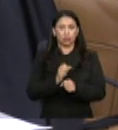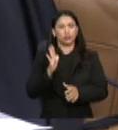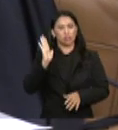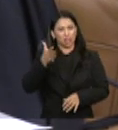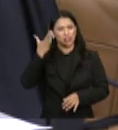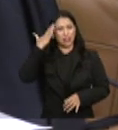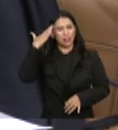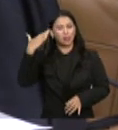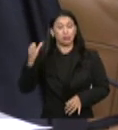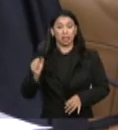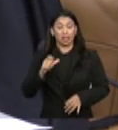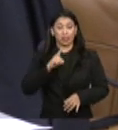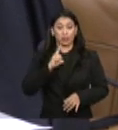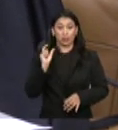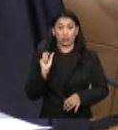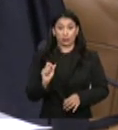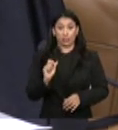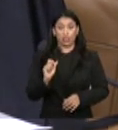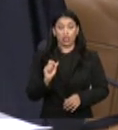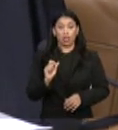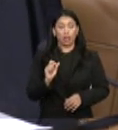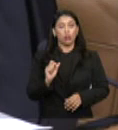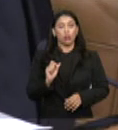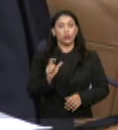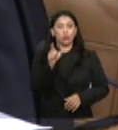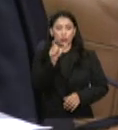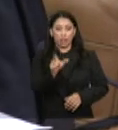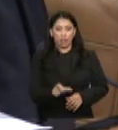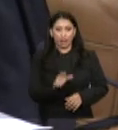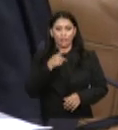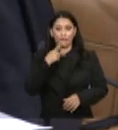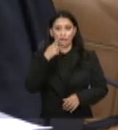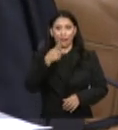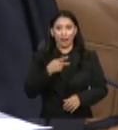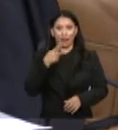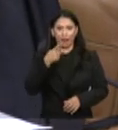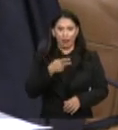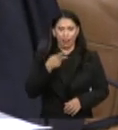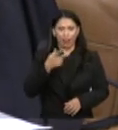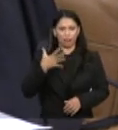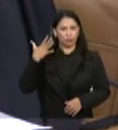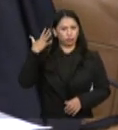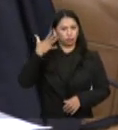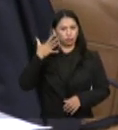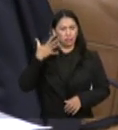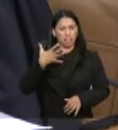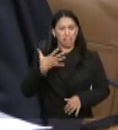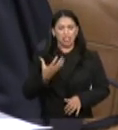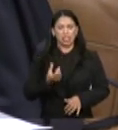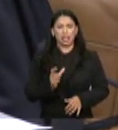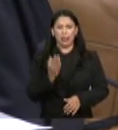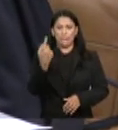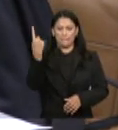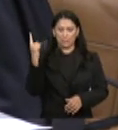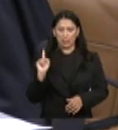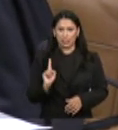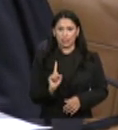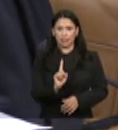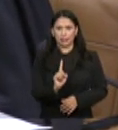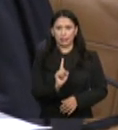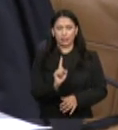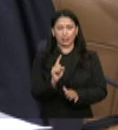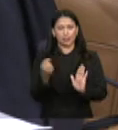grave das palavras de Rui e ao som agudo de sua presença emblemática